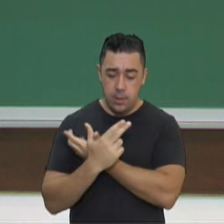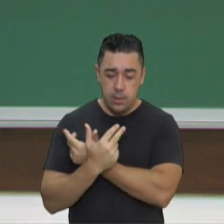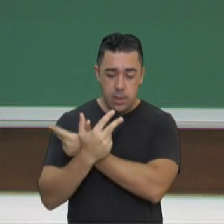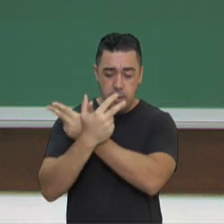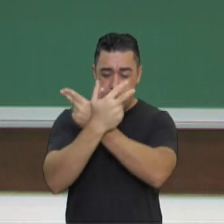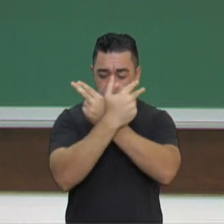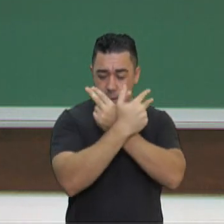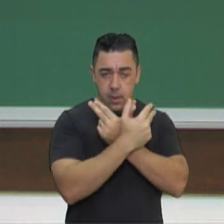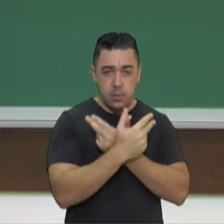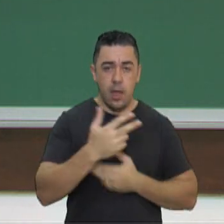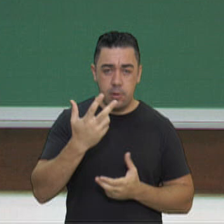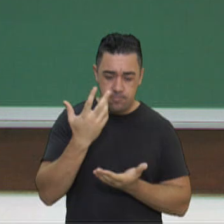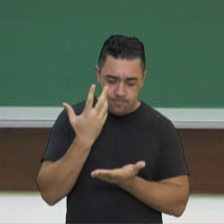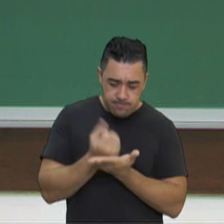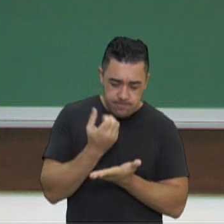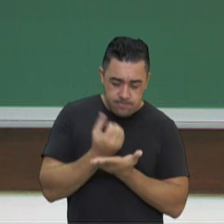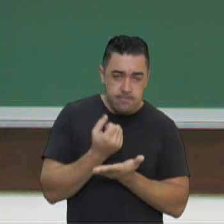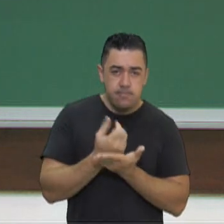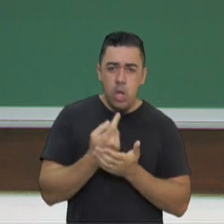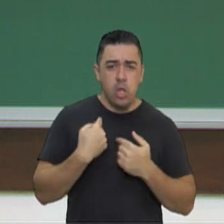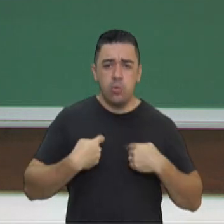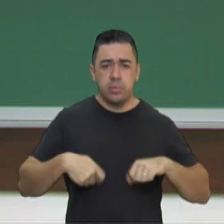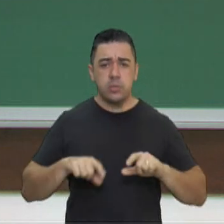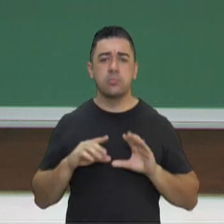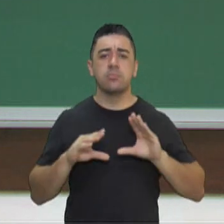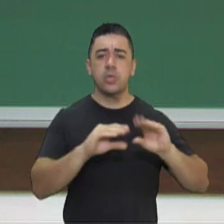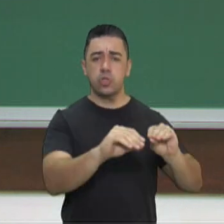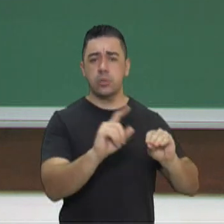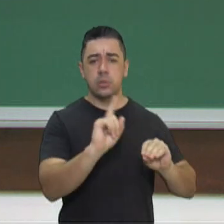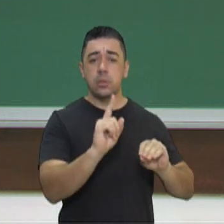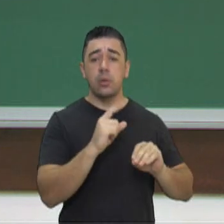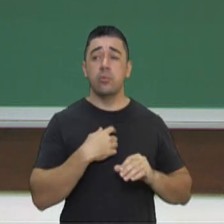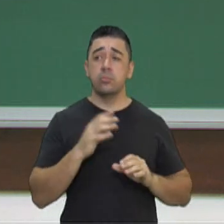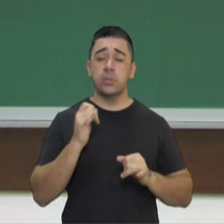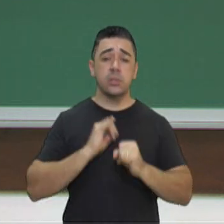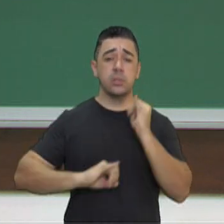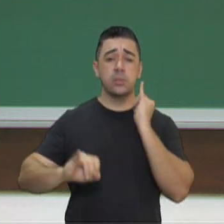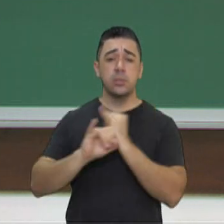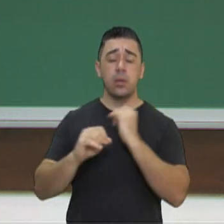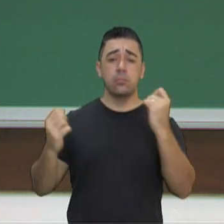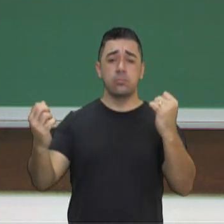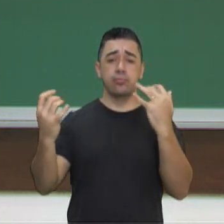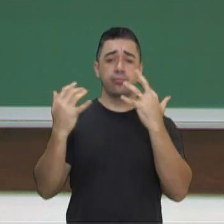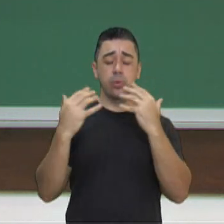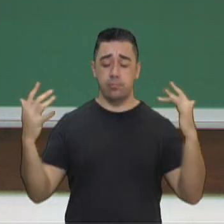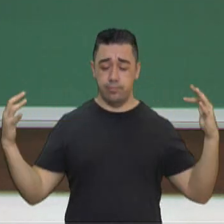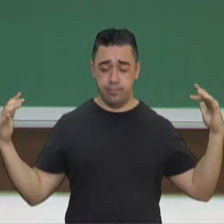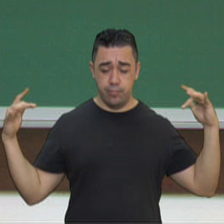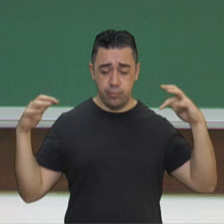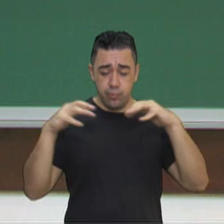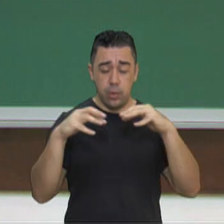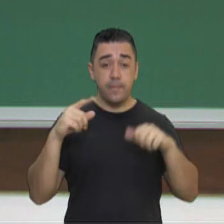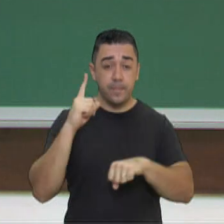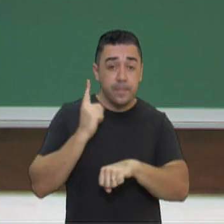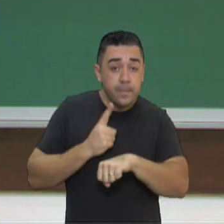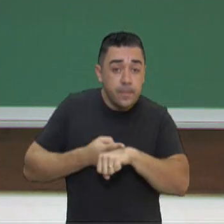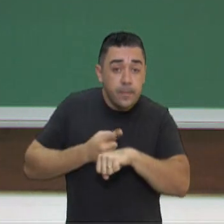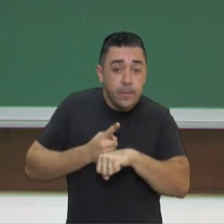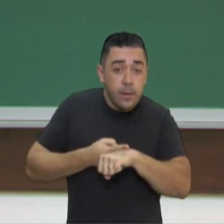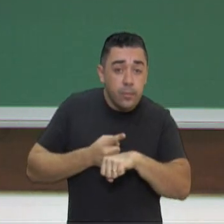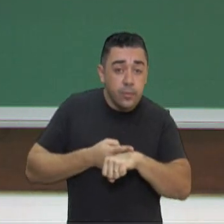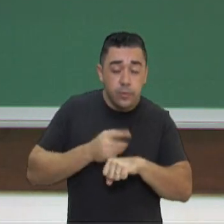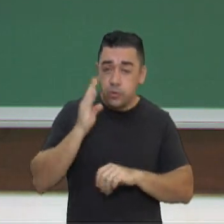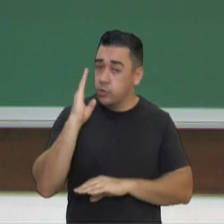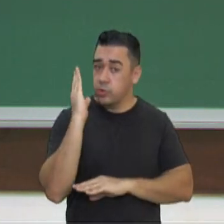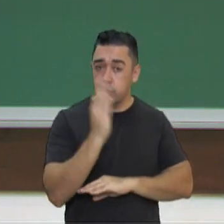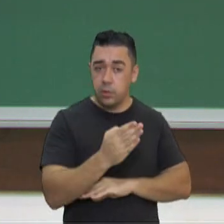é? Aquela que não precisa o profissional ir lá. Ela manda os dados em tempo real, né,